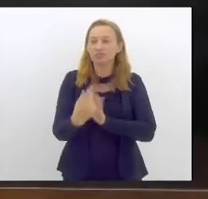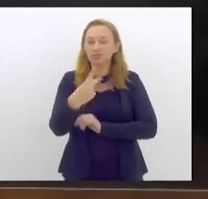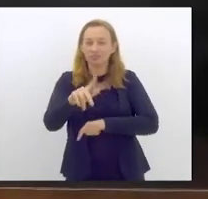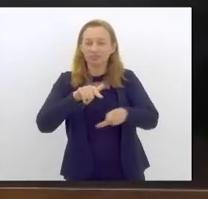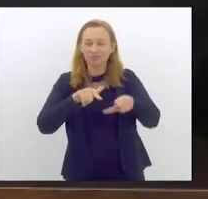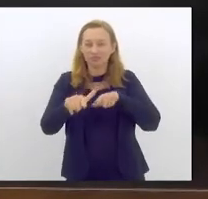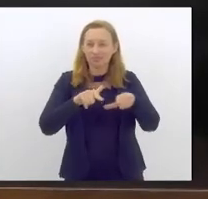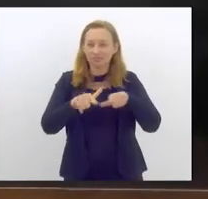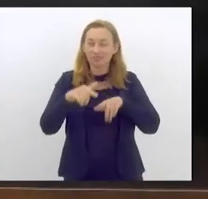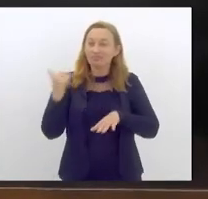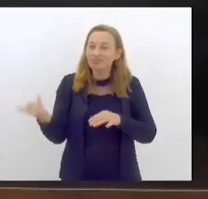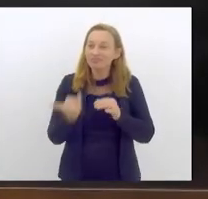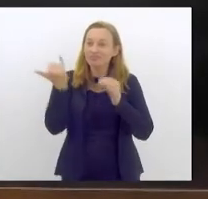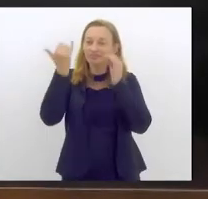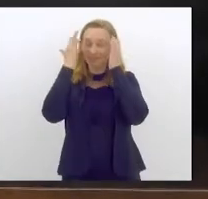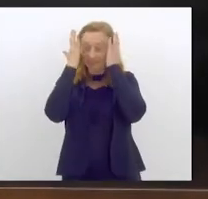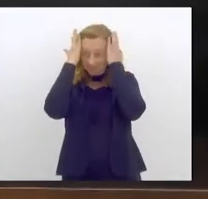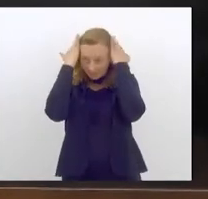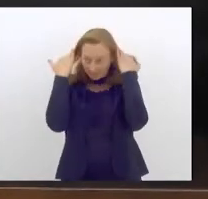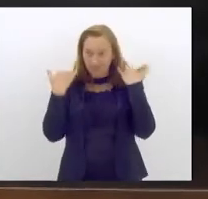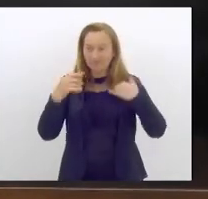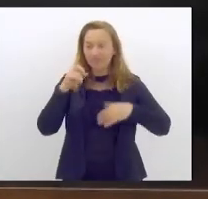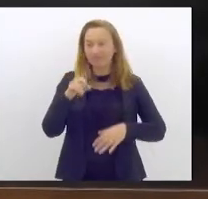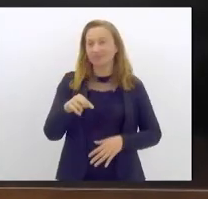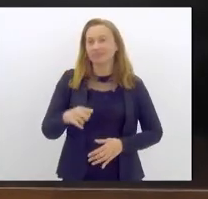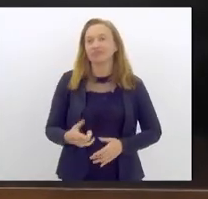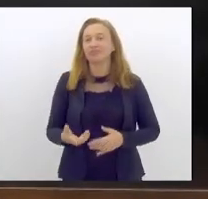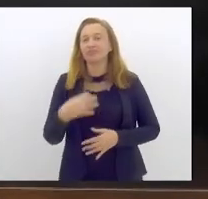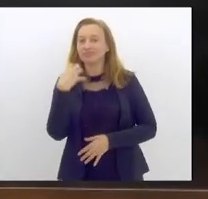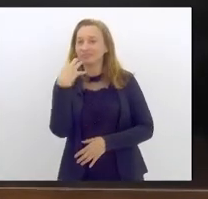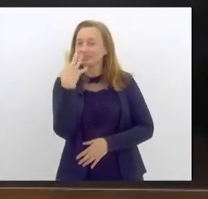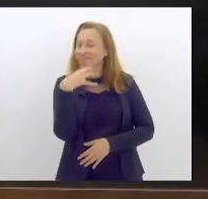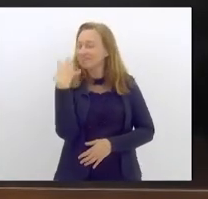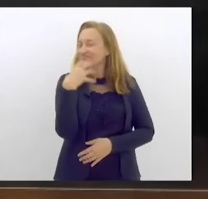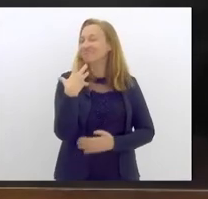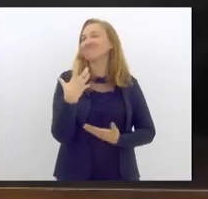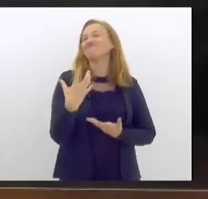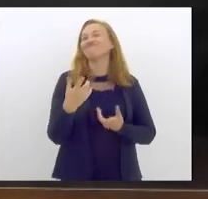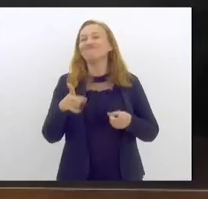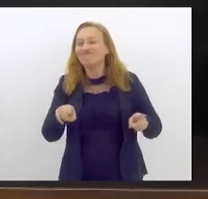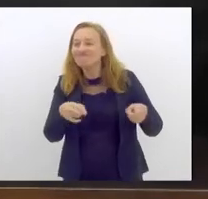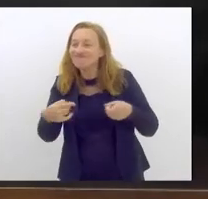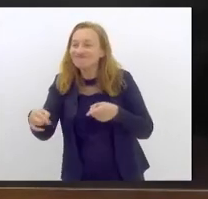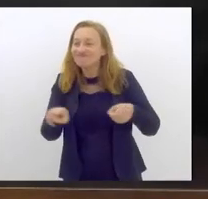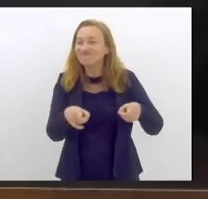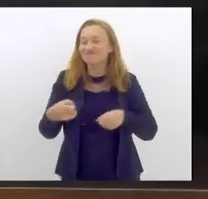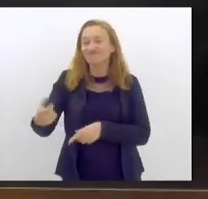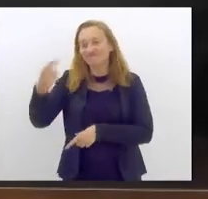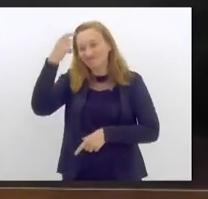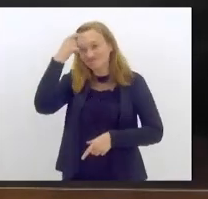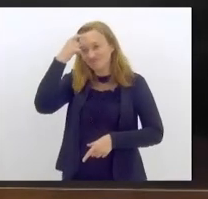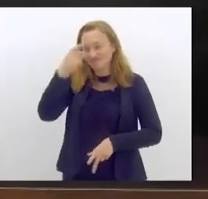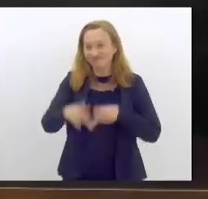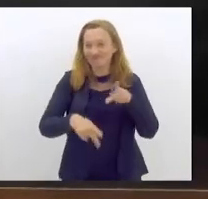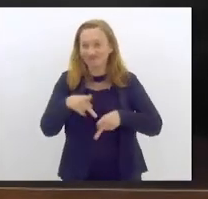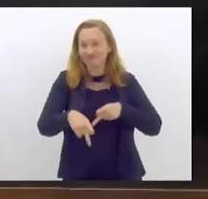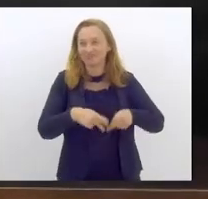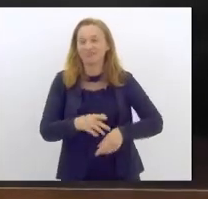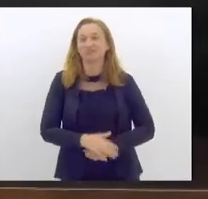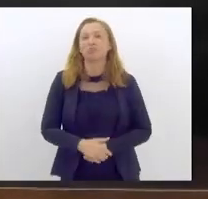mostrando a importância que é através da música A Gente conscientizar a população